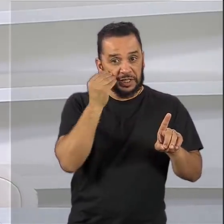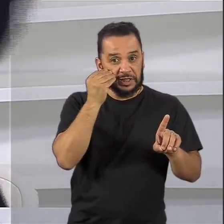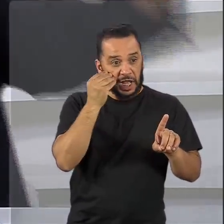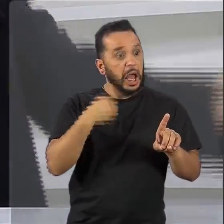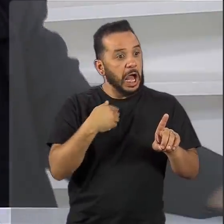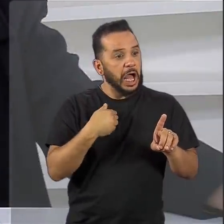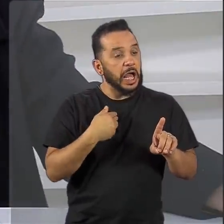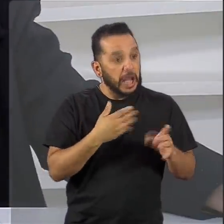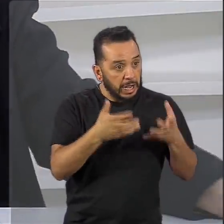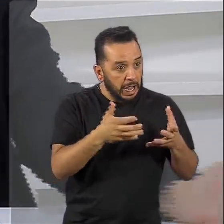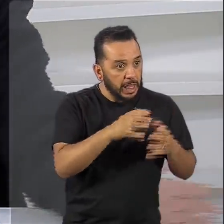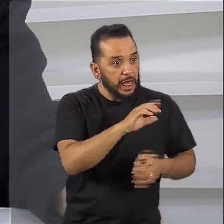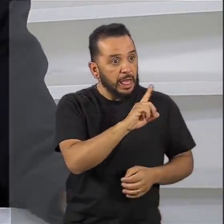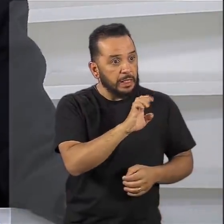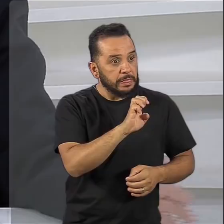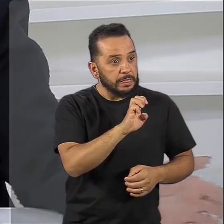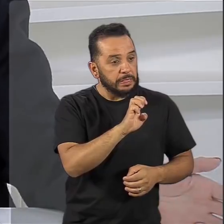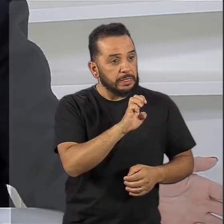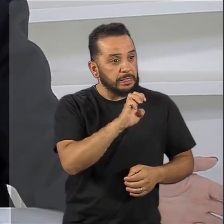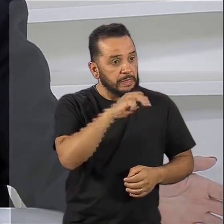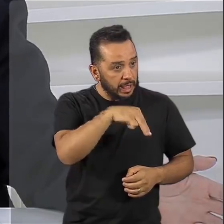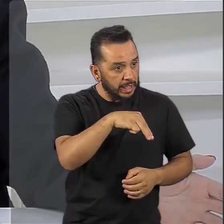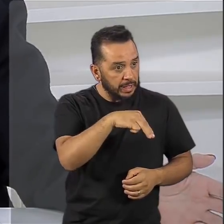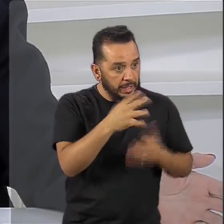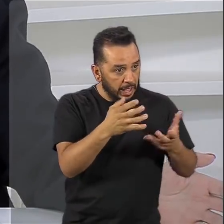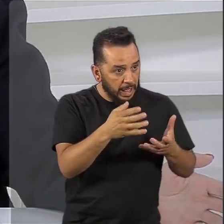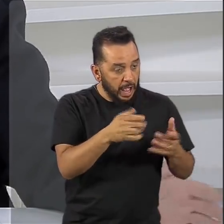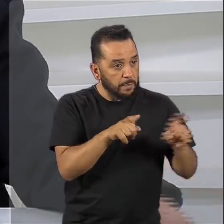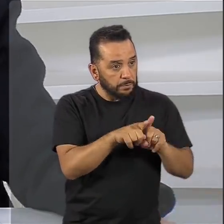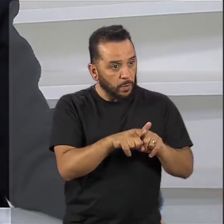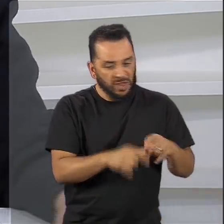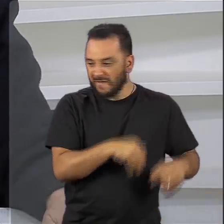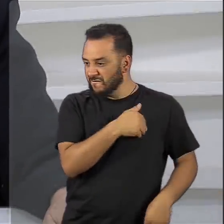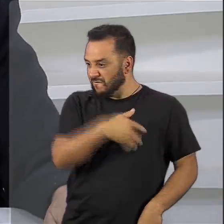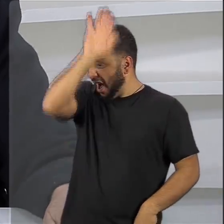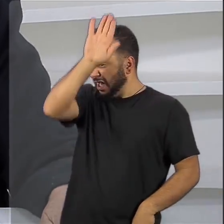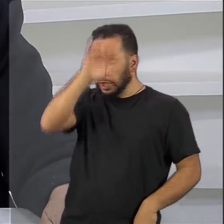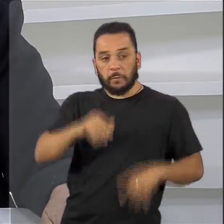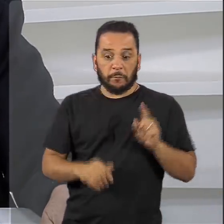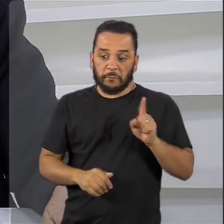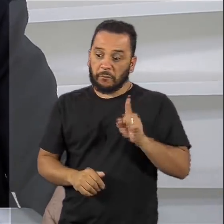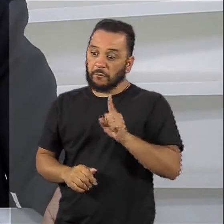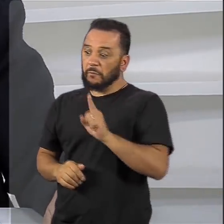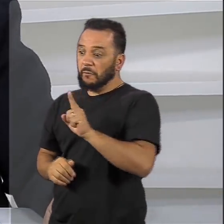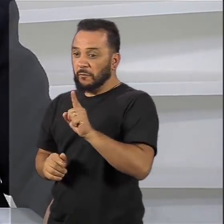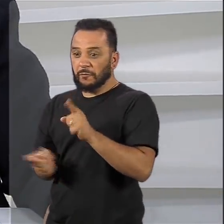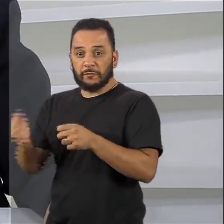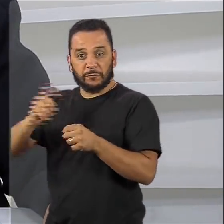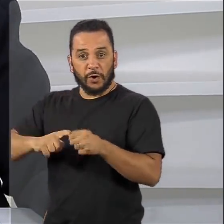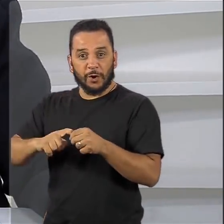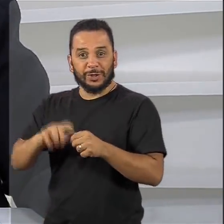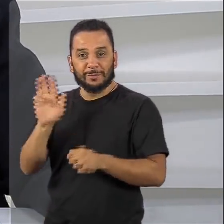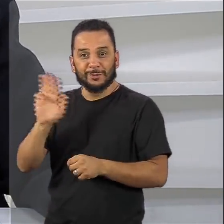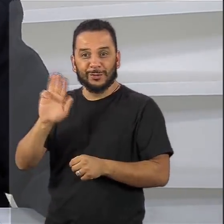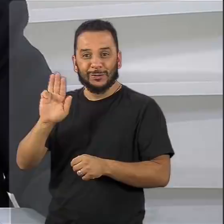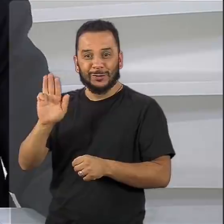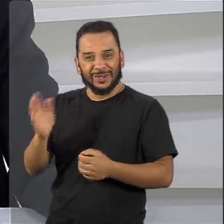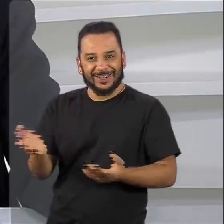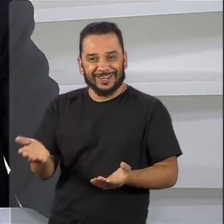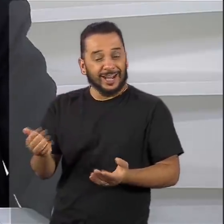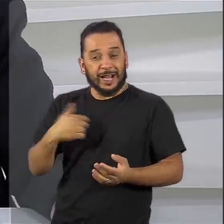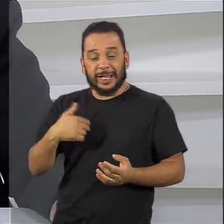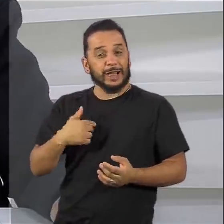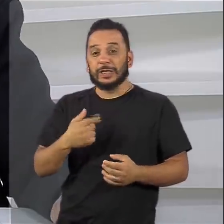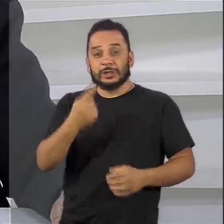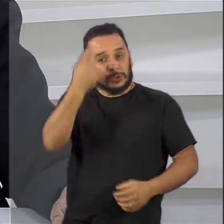ele volta lá para o Lula. Ou seja, ele acabou ficando sem ninguém. Né? Então, tanto que a chapa dele é puro sangue,